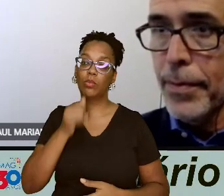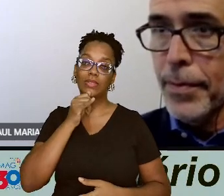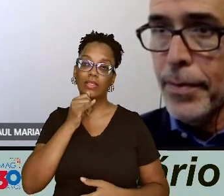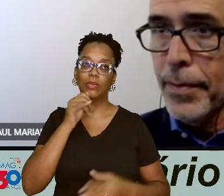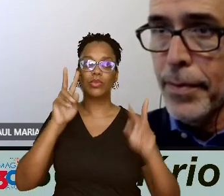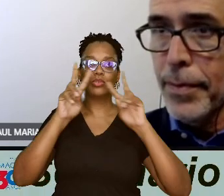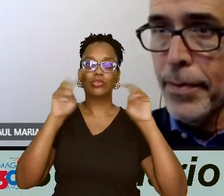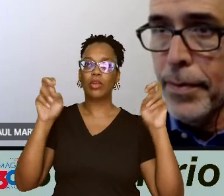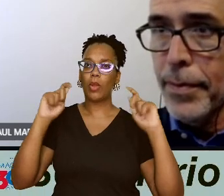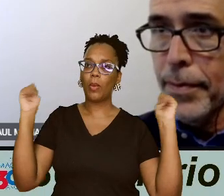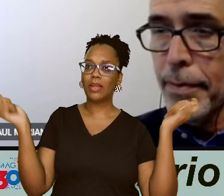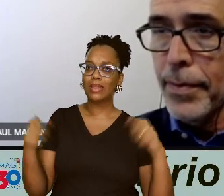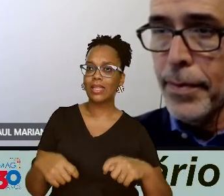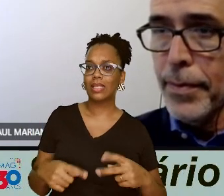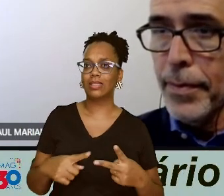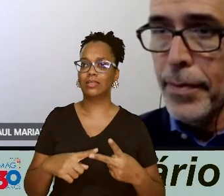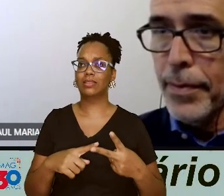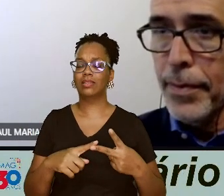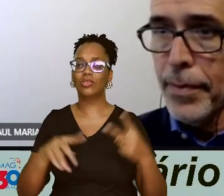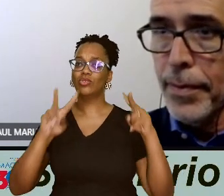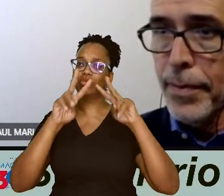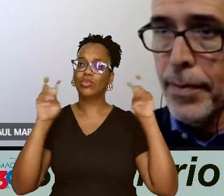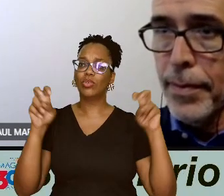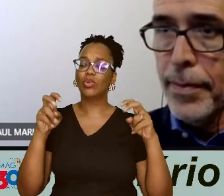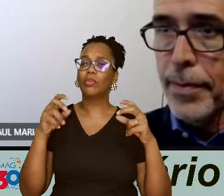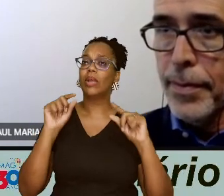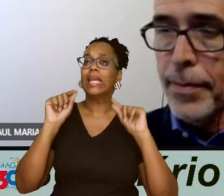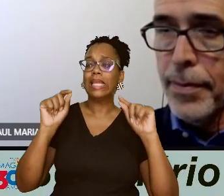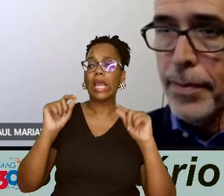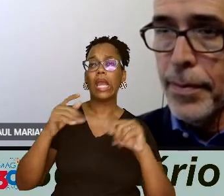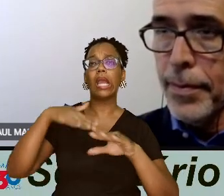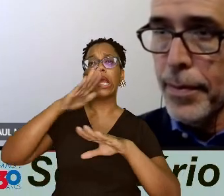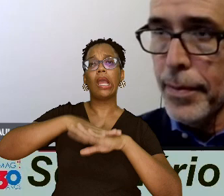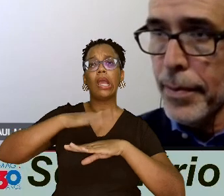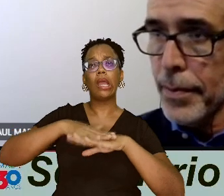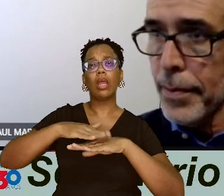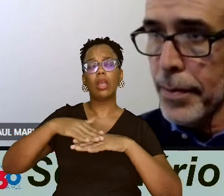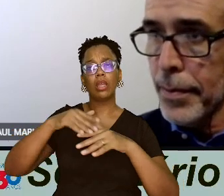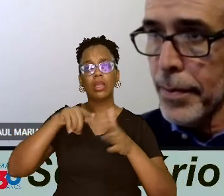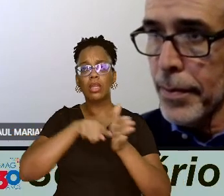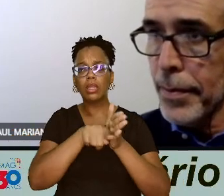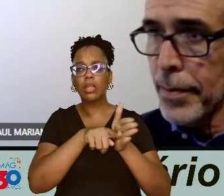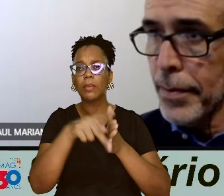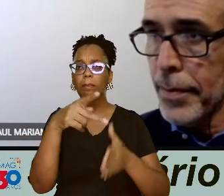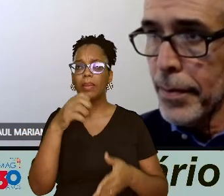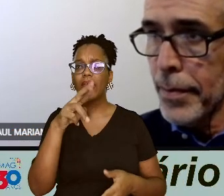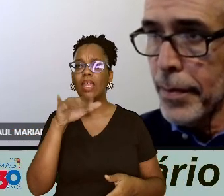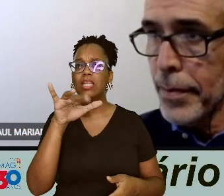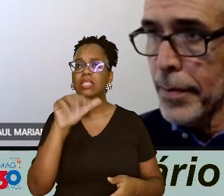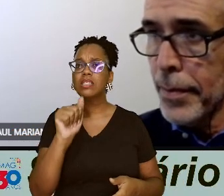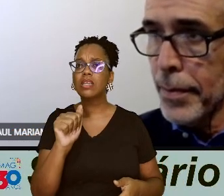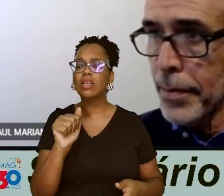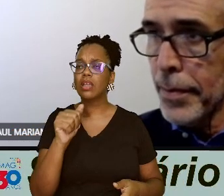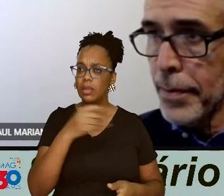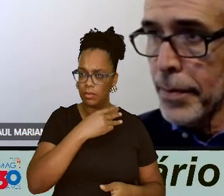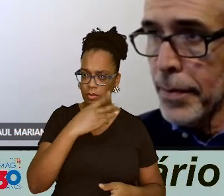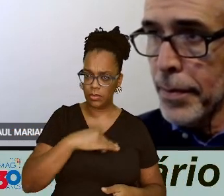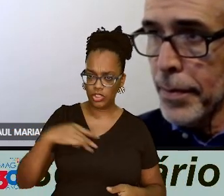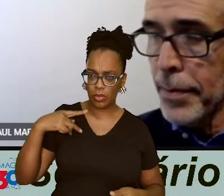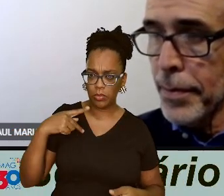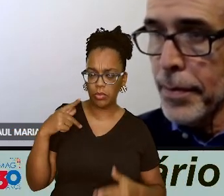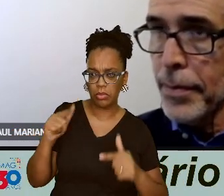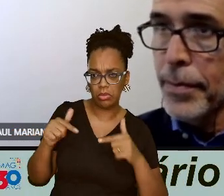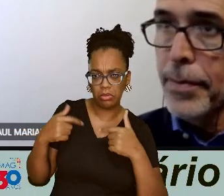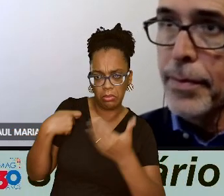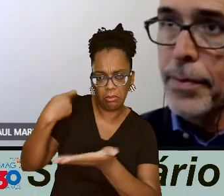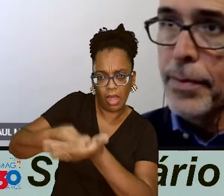relativas à competência, questões relativas a quem arca com as custas de uma perícia numa tutela coletiva, se o Ministério Público tem que arcar